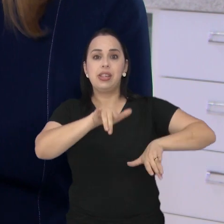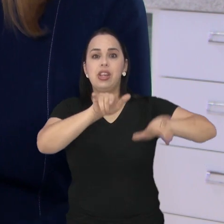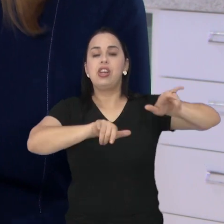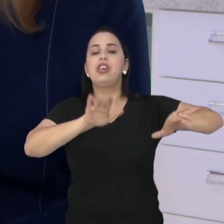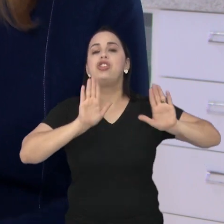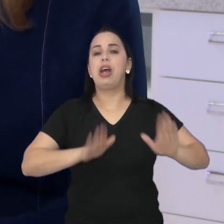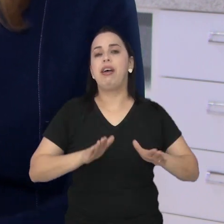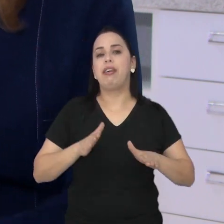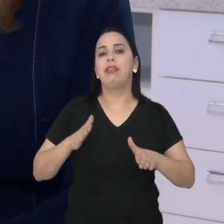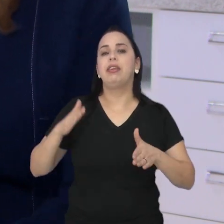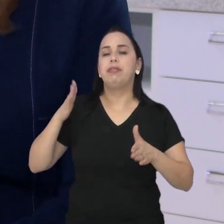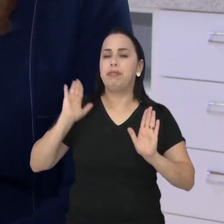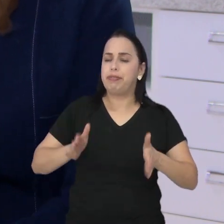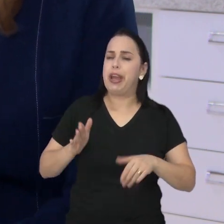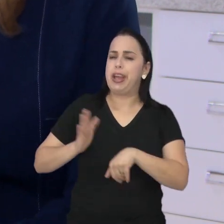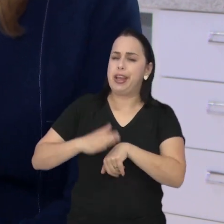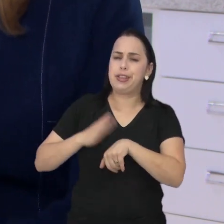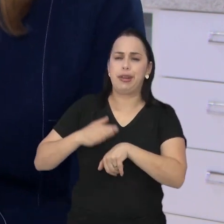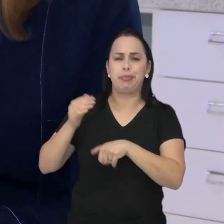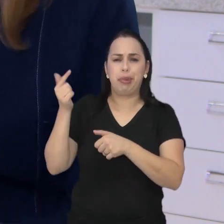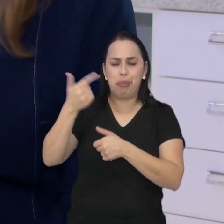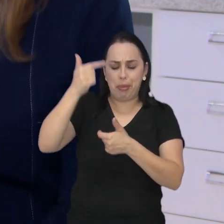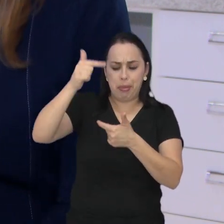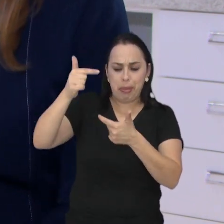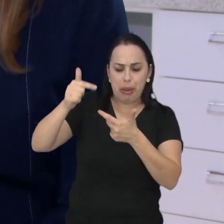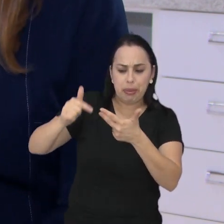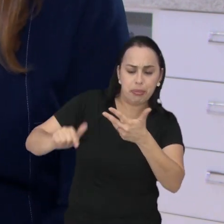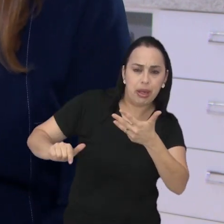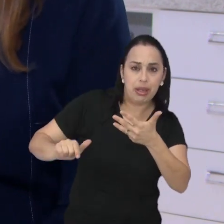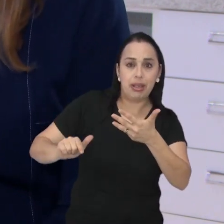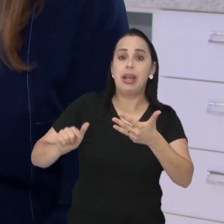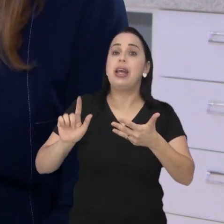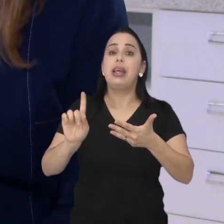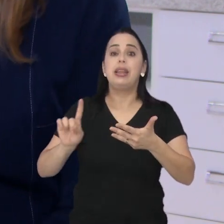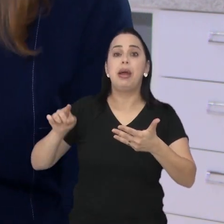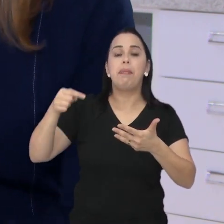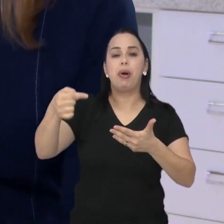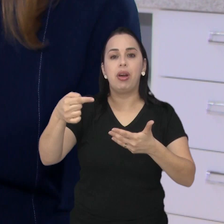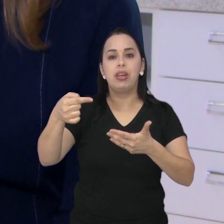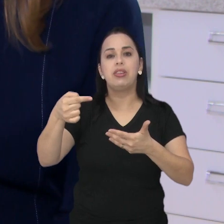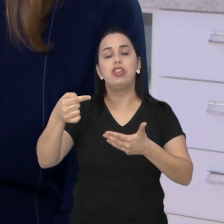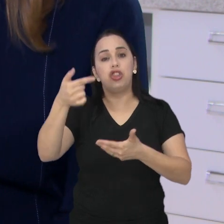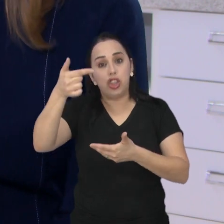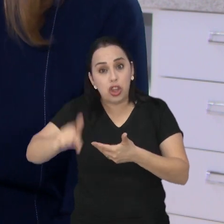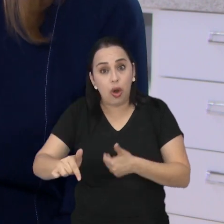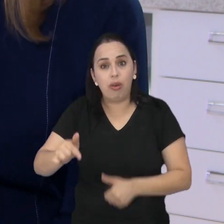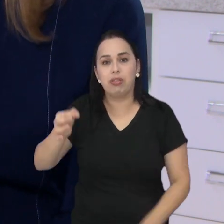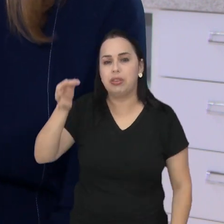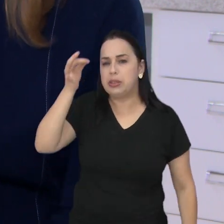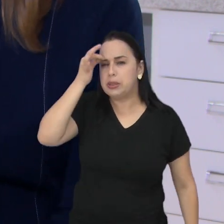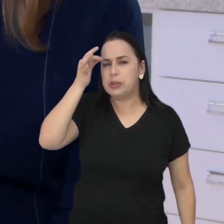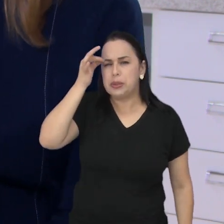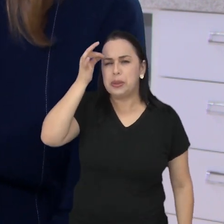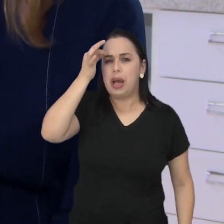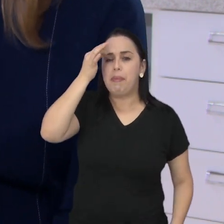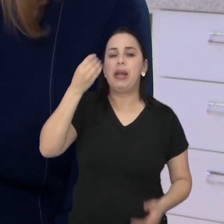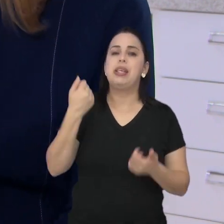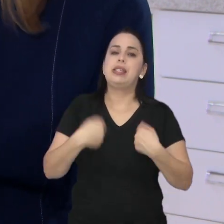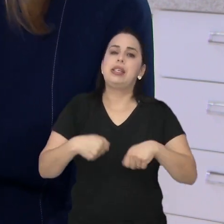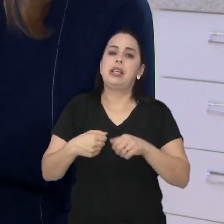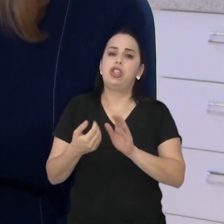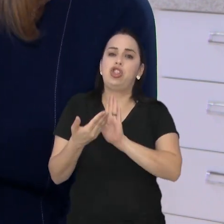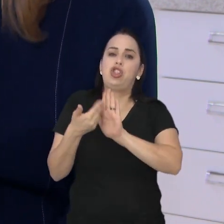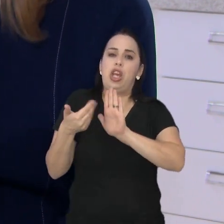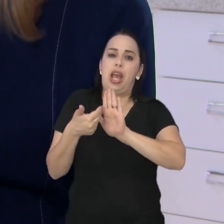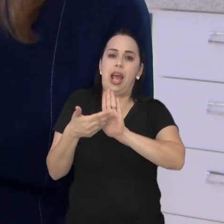já fazem várias micropigmentações e quando a gente vai, micropigmentar novamente, às vezes tem muito pigmento ali.